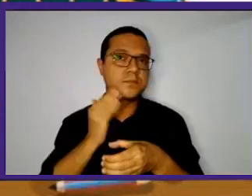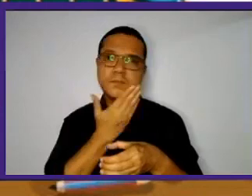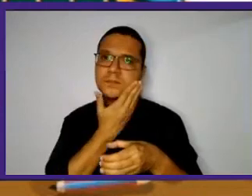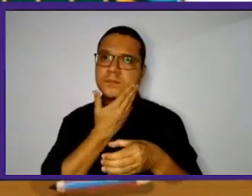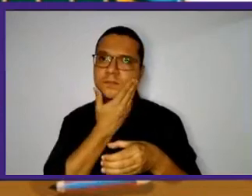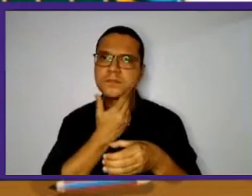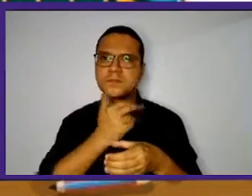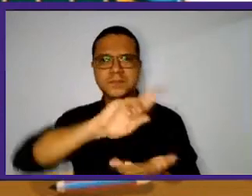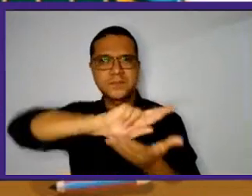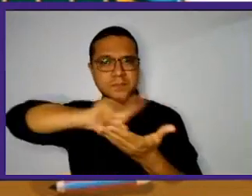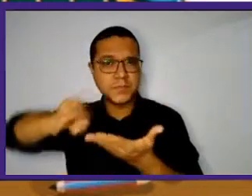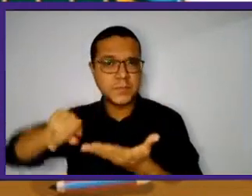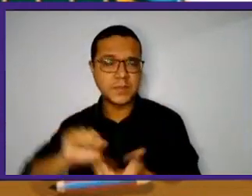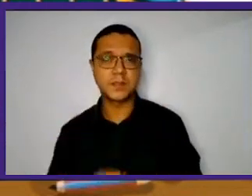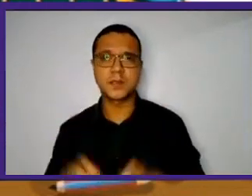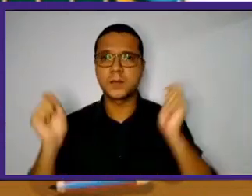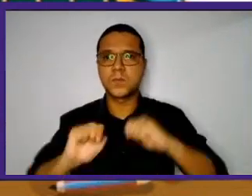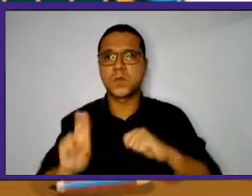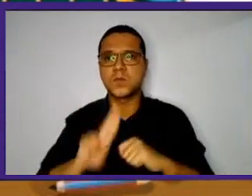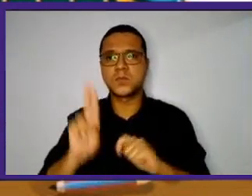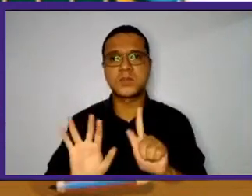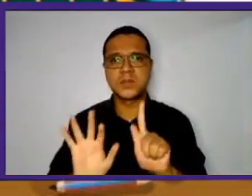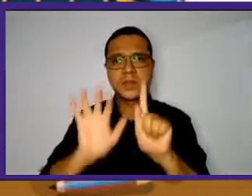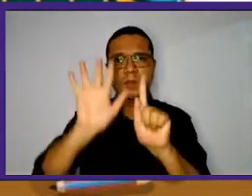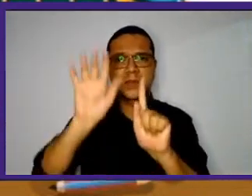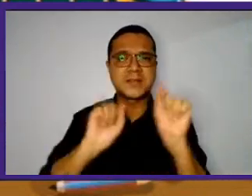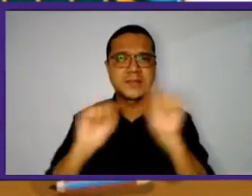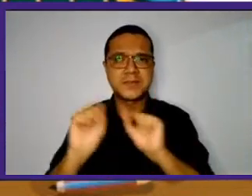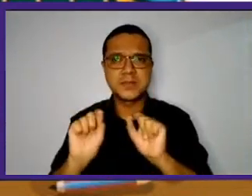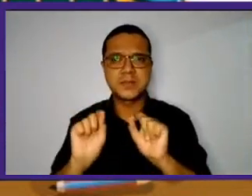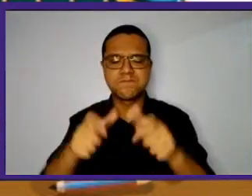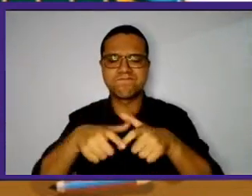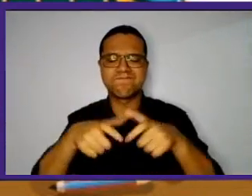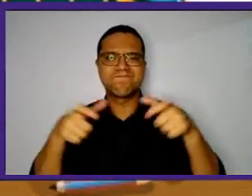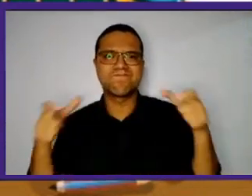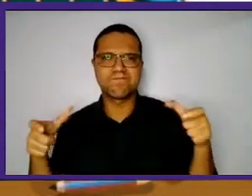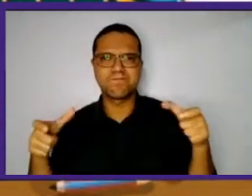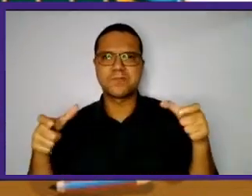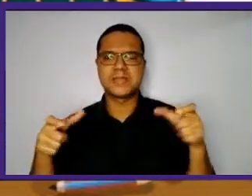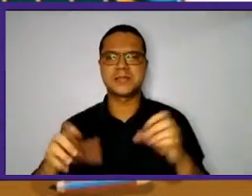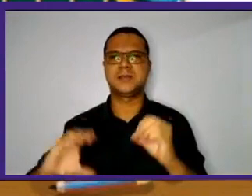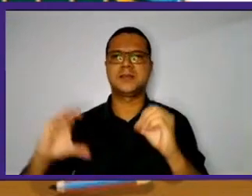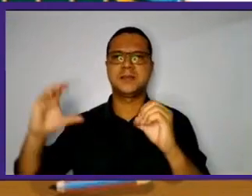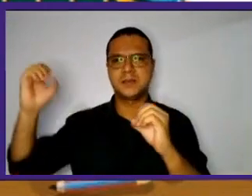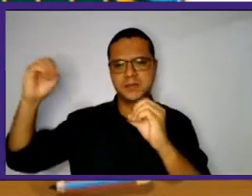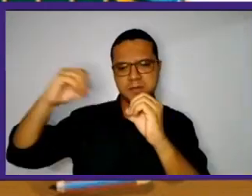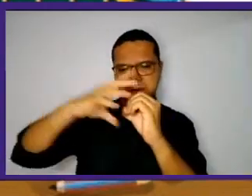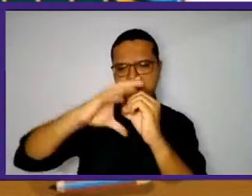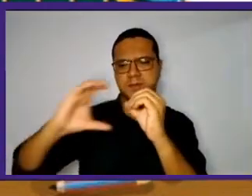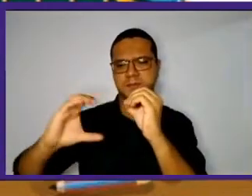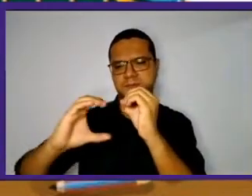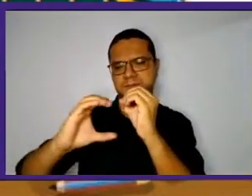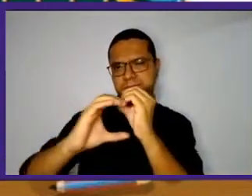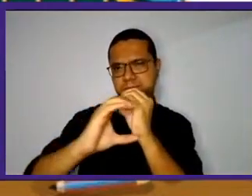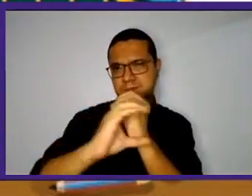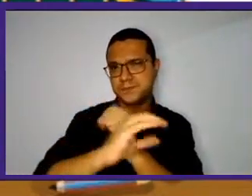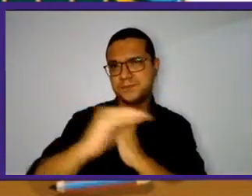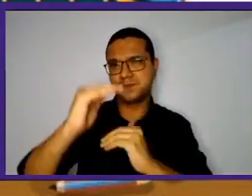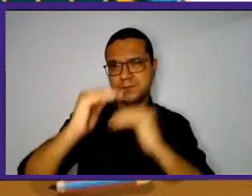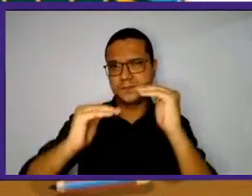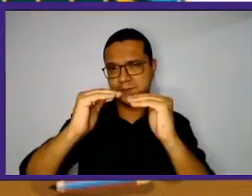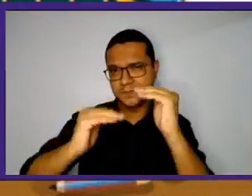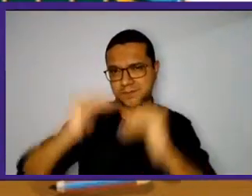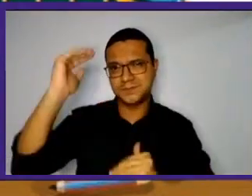podem utilizar esse gás, que faz o quê? Aumenta o efeito estufa, causa um desequilíbrio. Tem mais gás